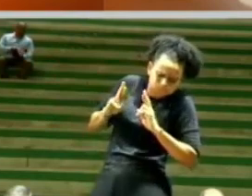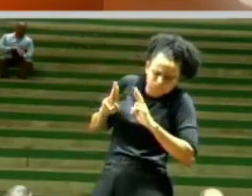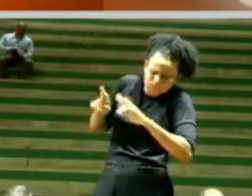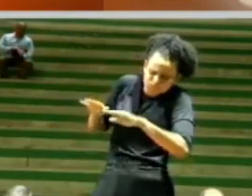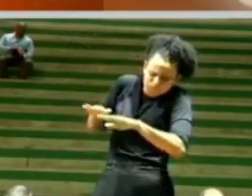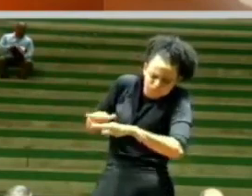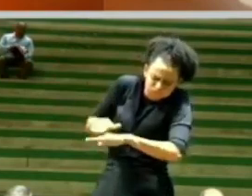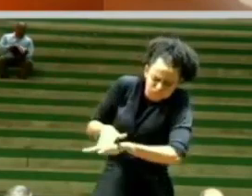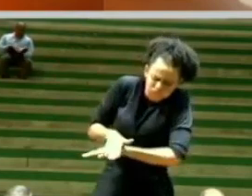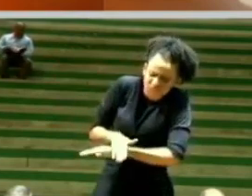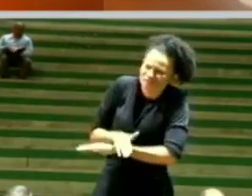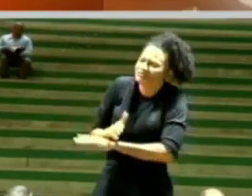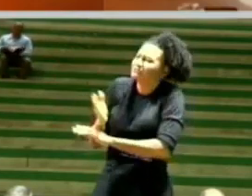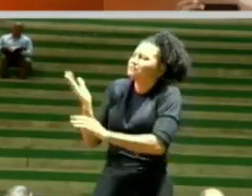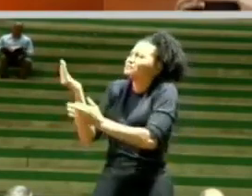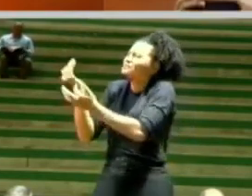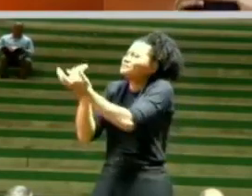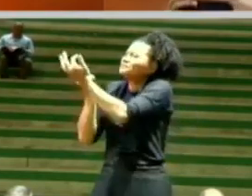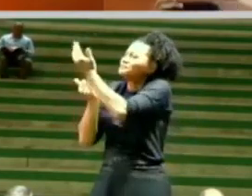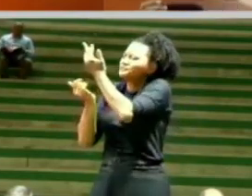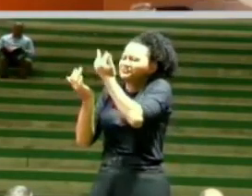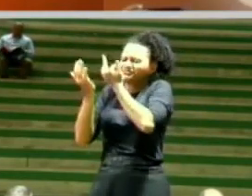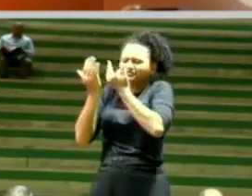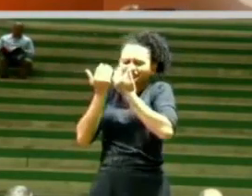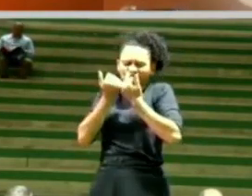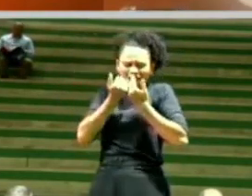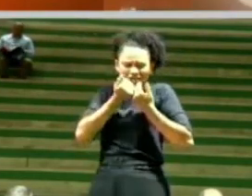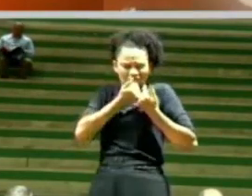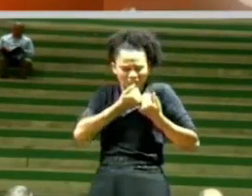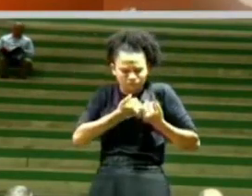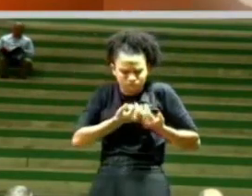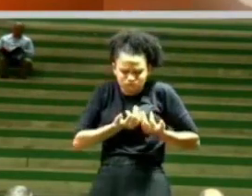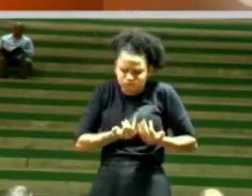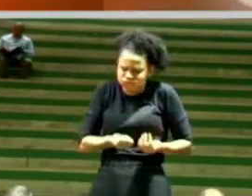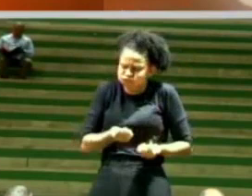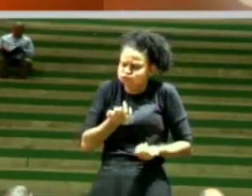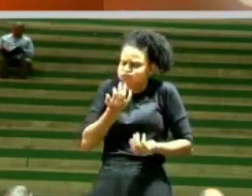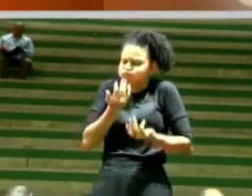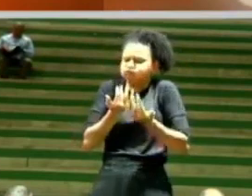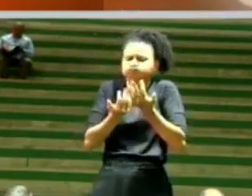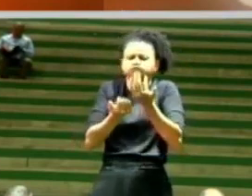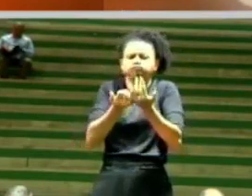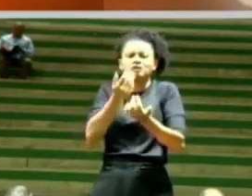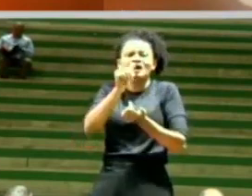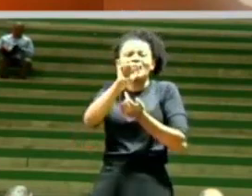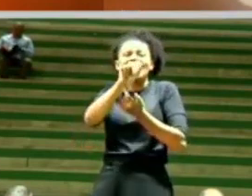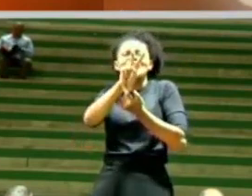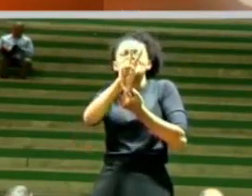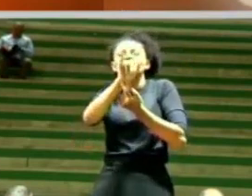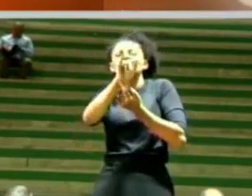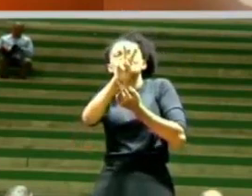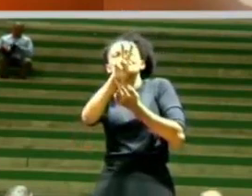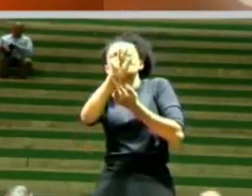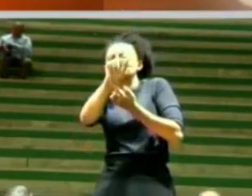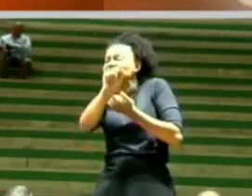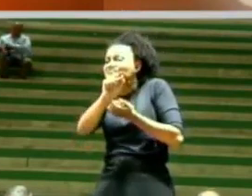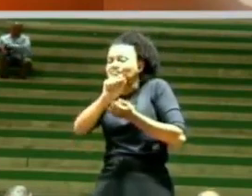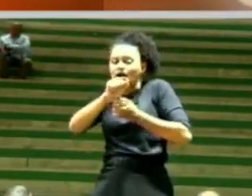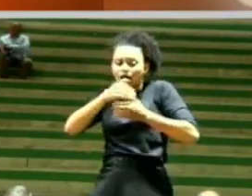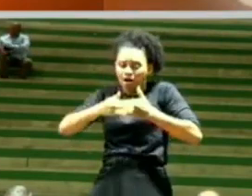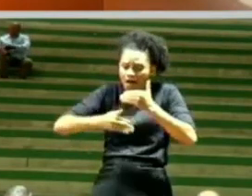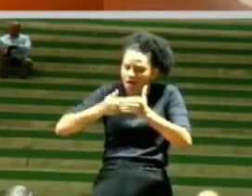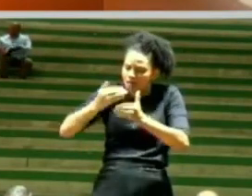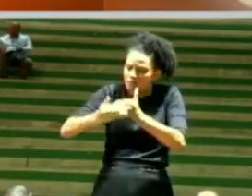Aviva, ó Senhor, a tua obra no meio dos anos. No meio